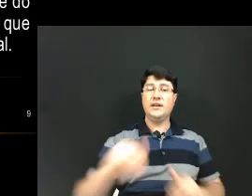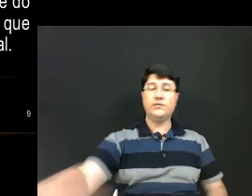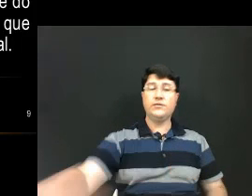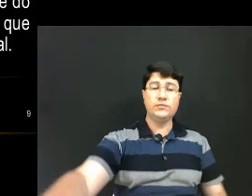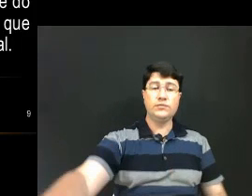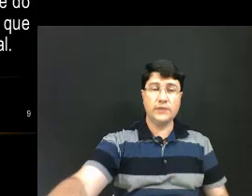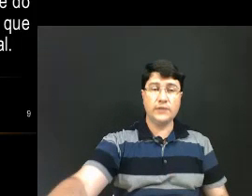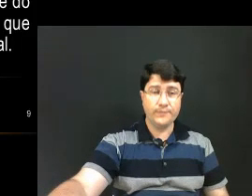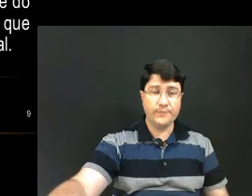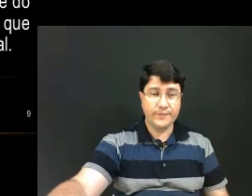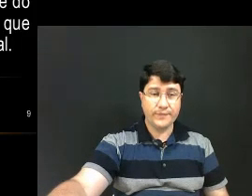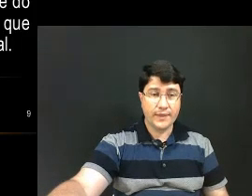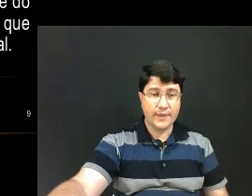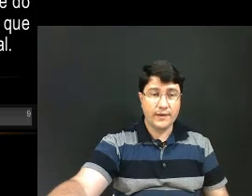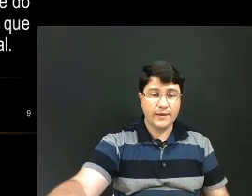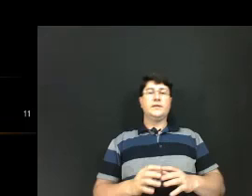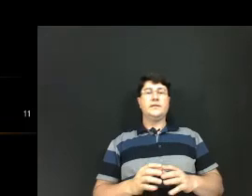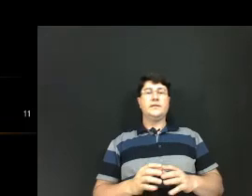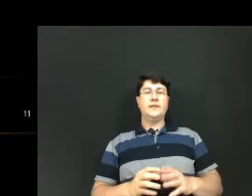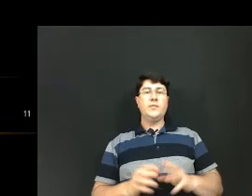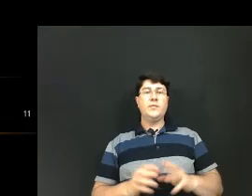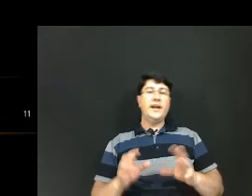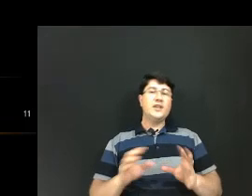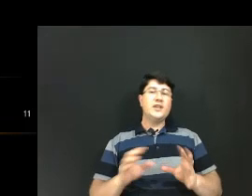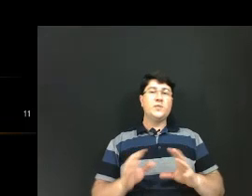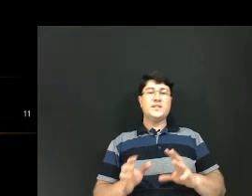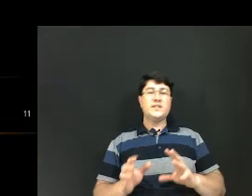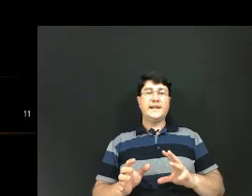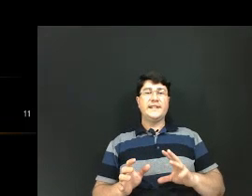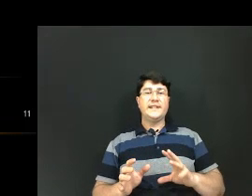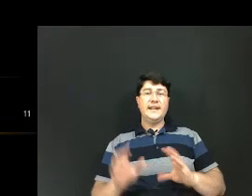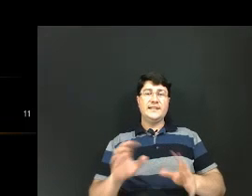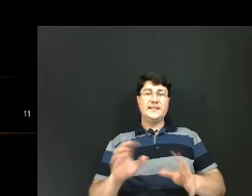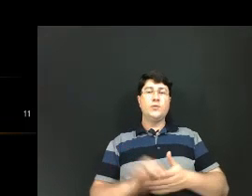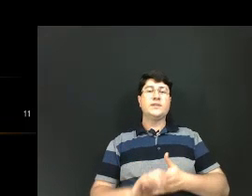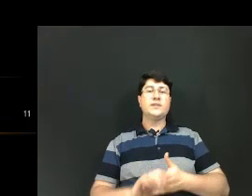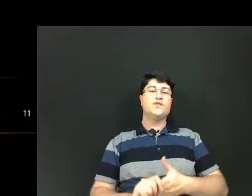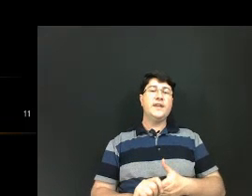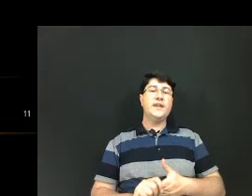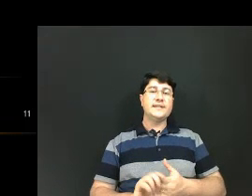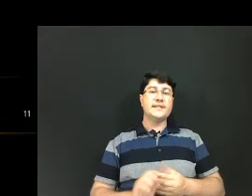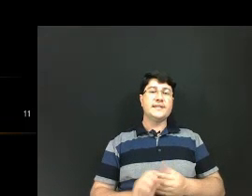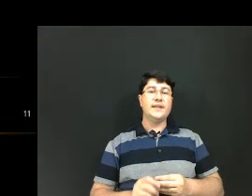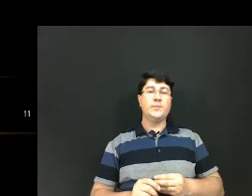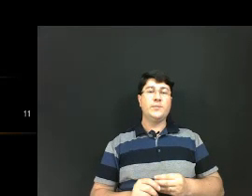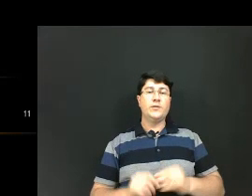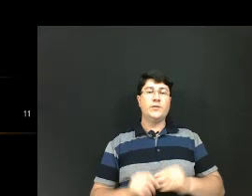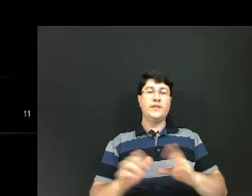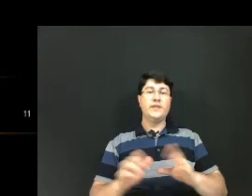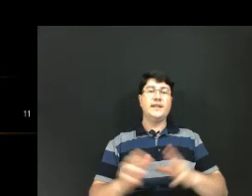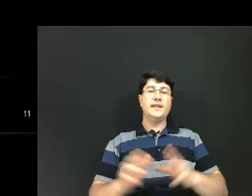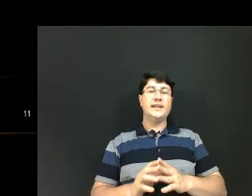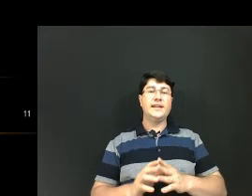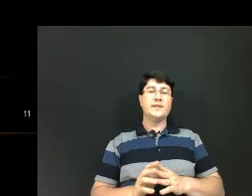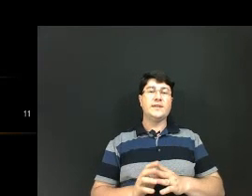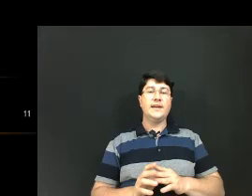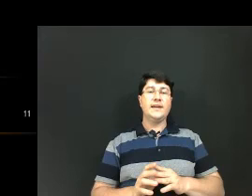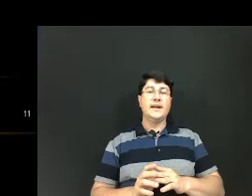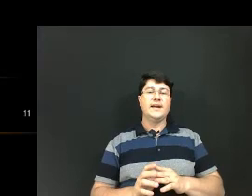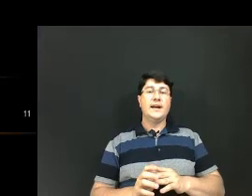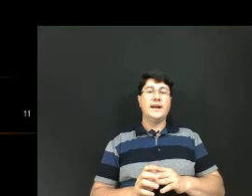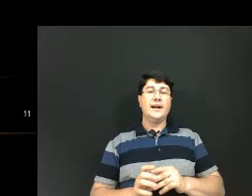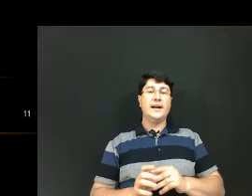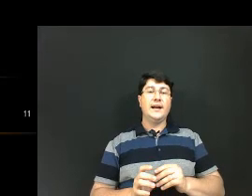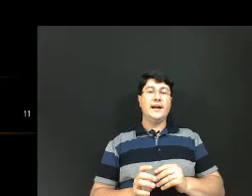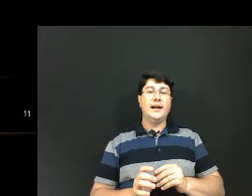frente é futuro, né? Embora haja algumas similaridades, há outras diferenças, né? Vamos ver aqui na Libras, né?